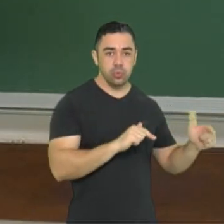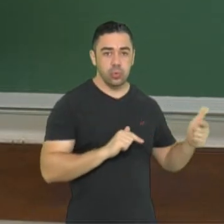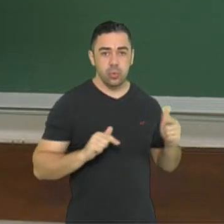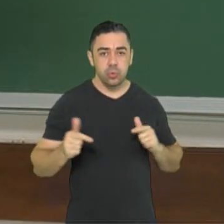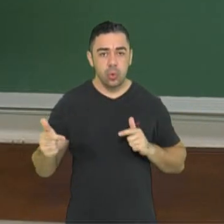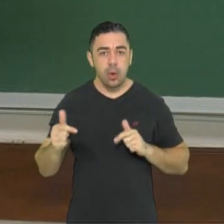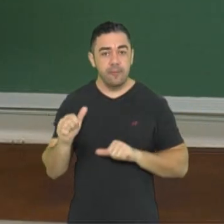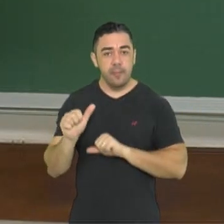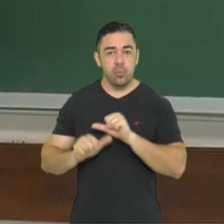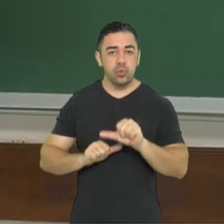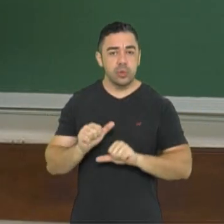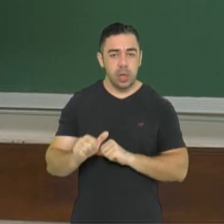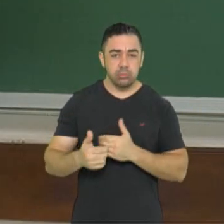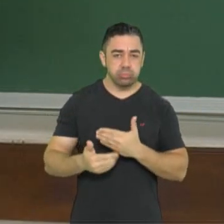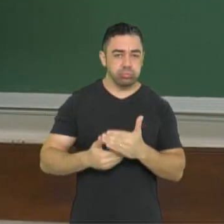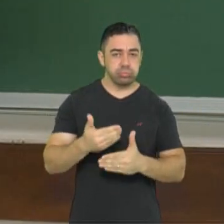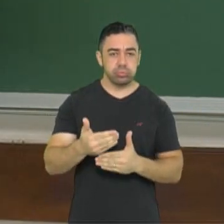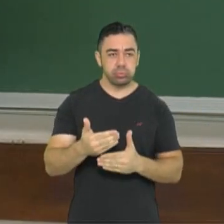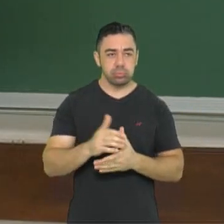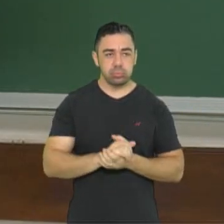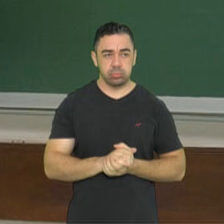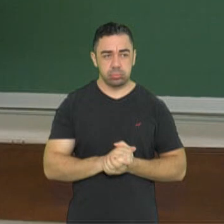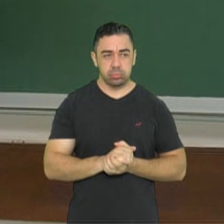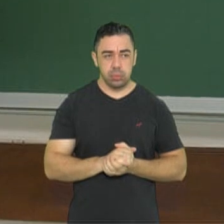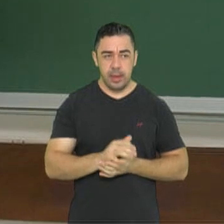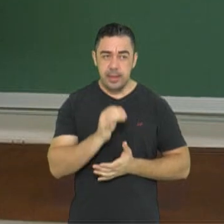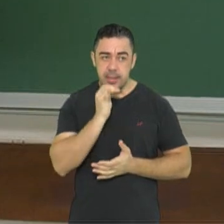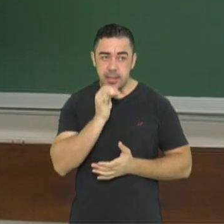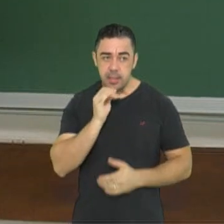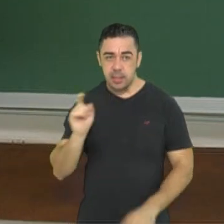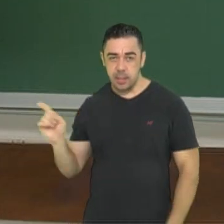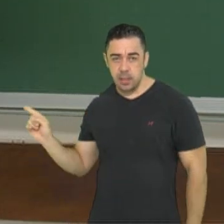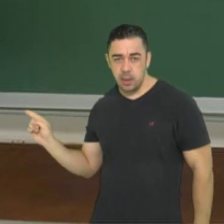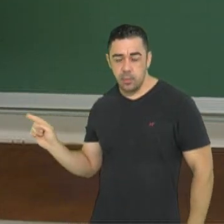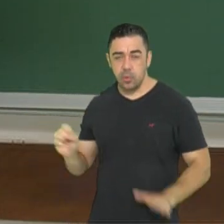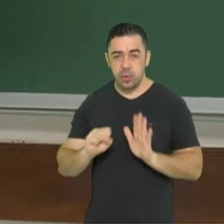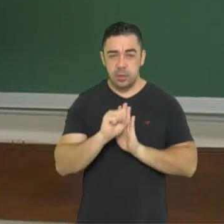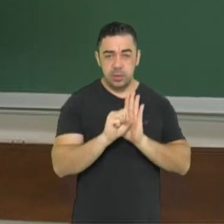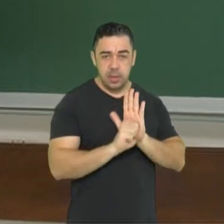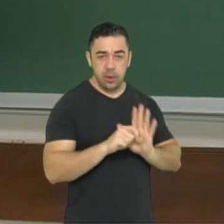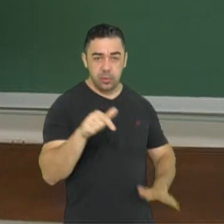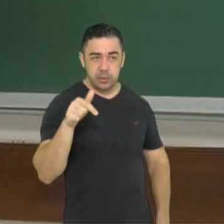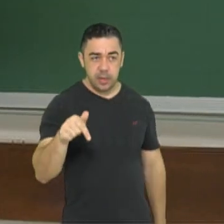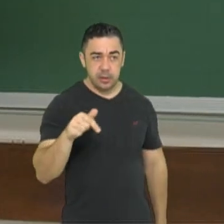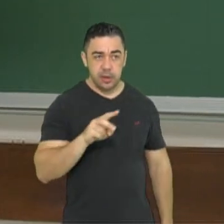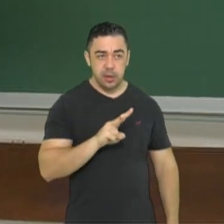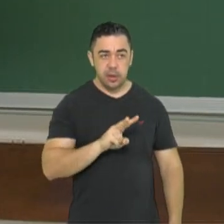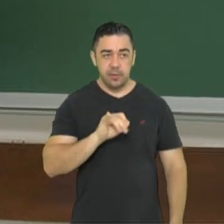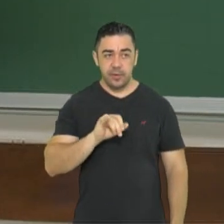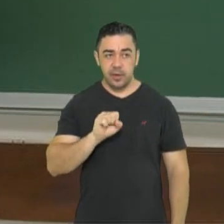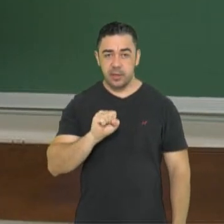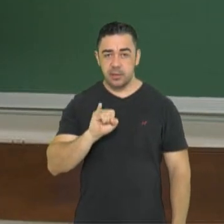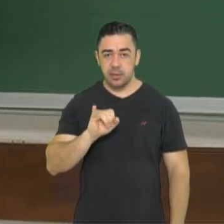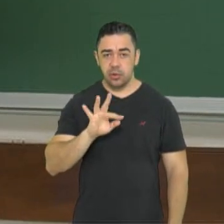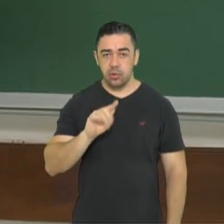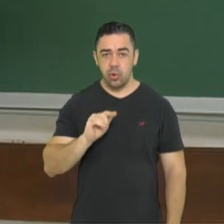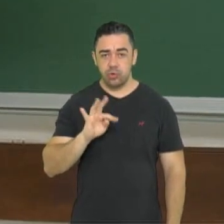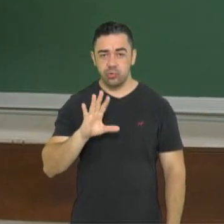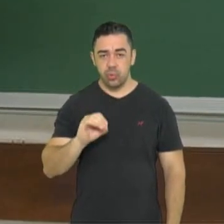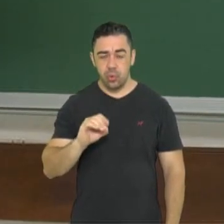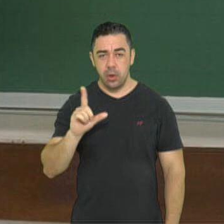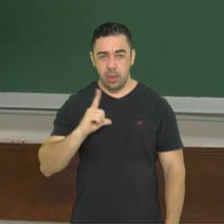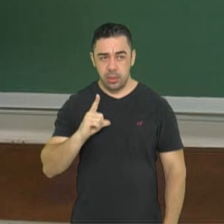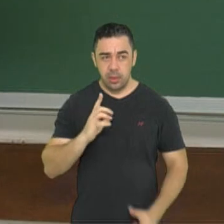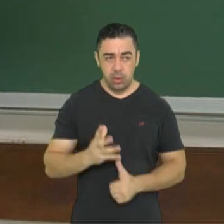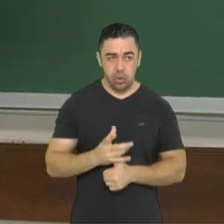modificar ao longo do tempo. Vou dar até um exemplo aqui no século VII, que o Reino Visigótico, ele vai ser inclusive dominado por